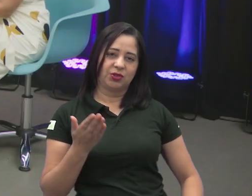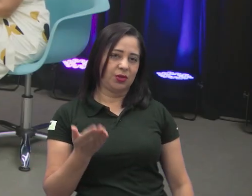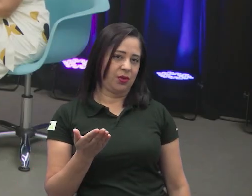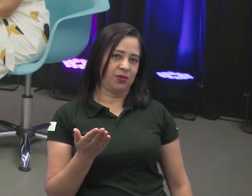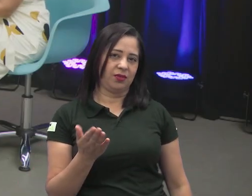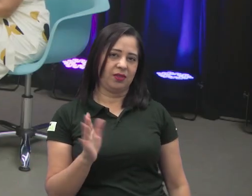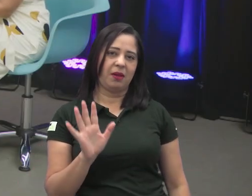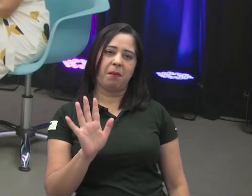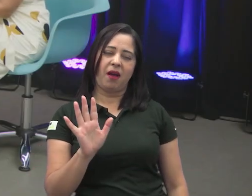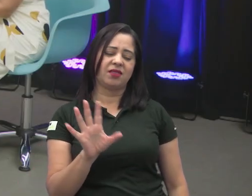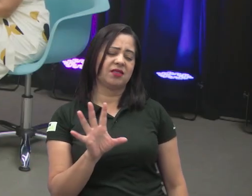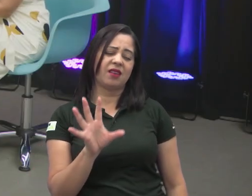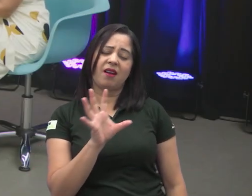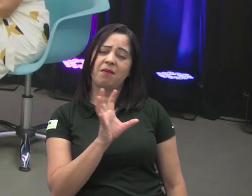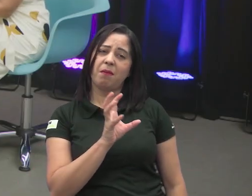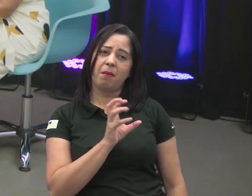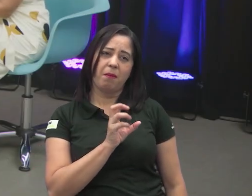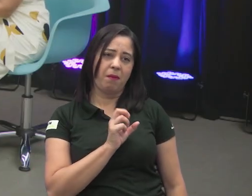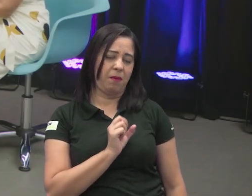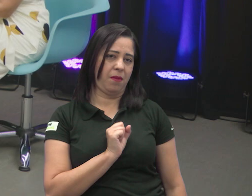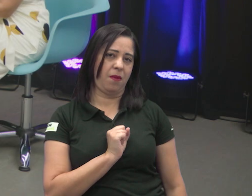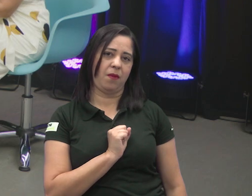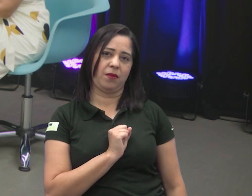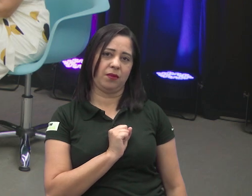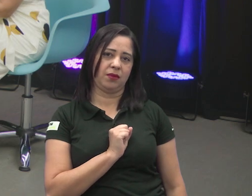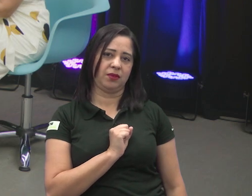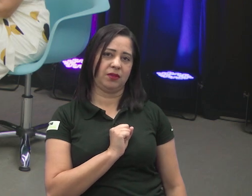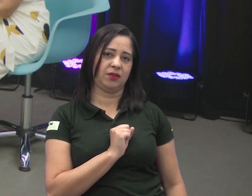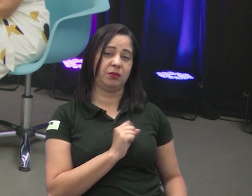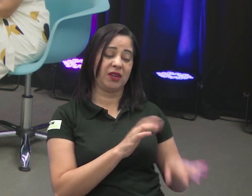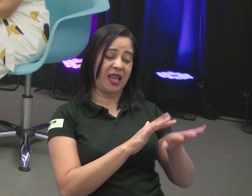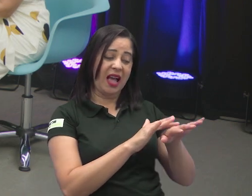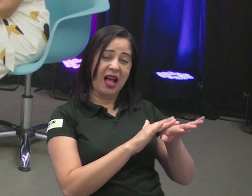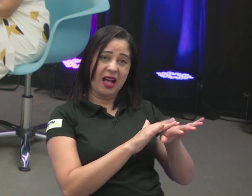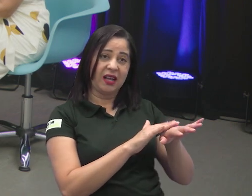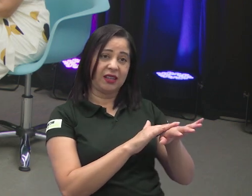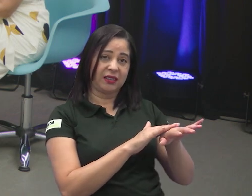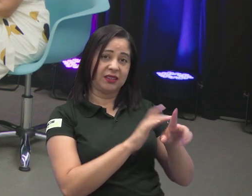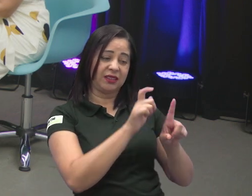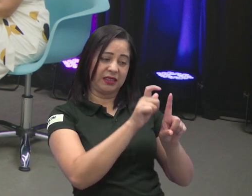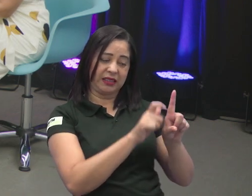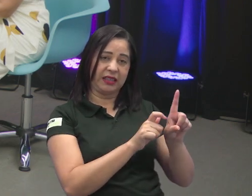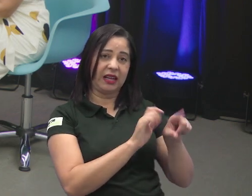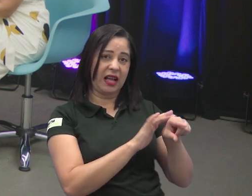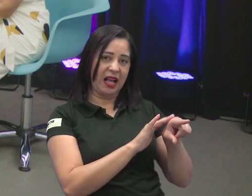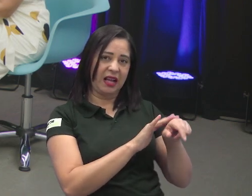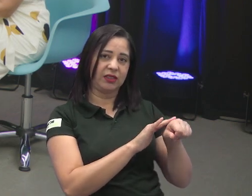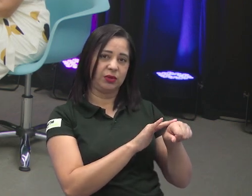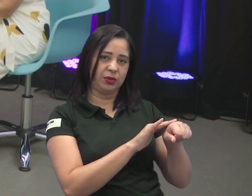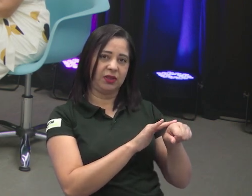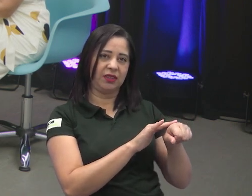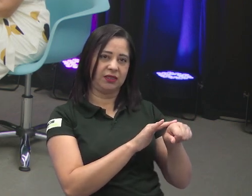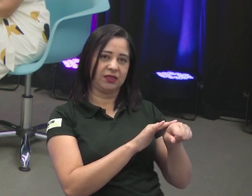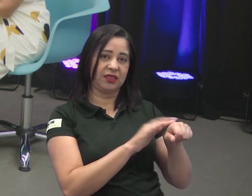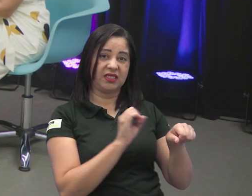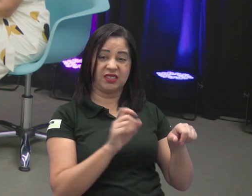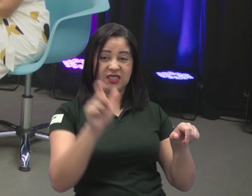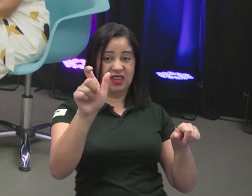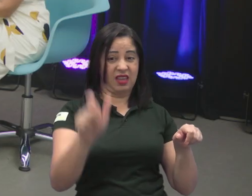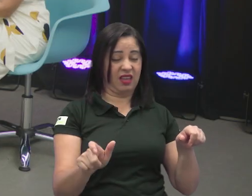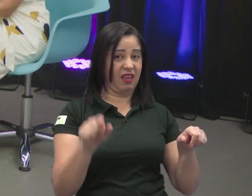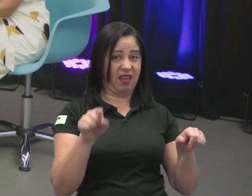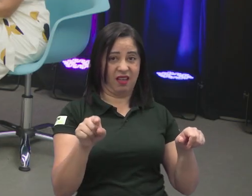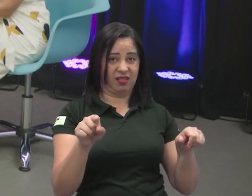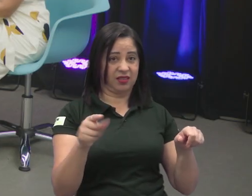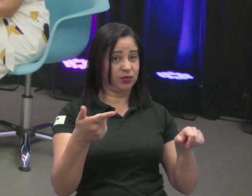muito amor. Muito amor, porque o Alzheimer, se você, principalmente na situação dela que é sozinha, se você